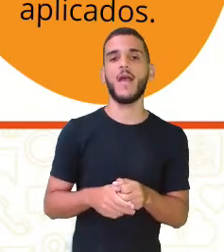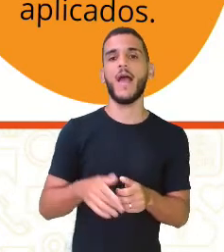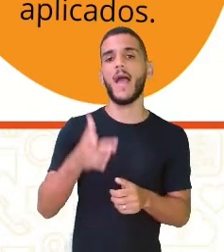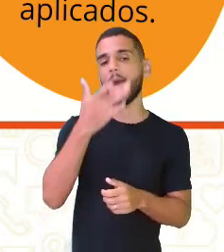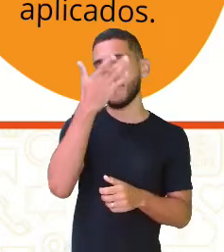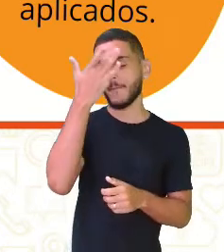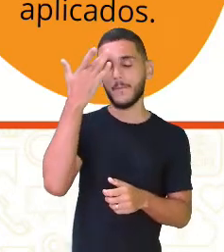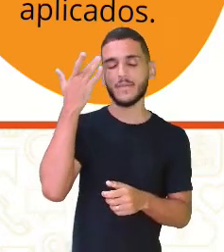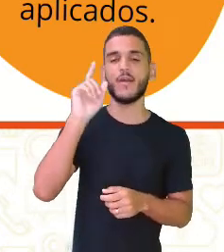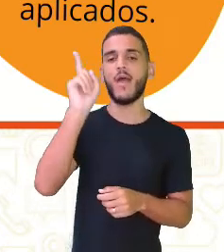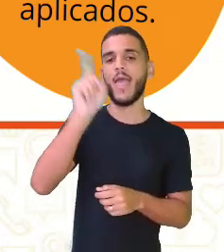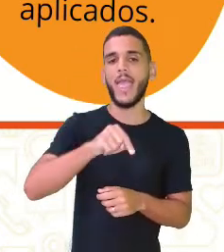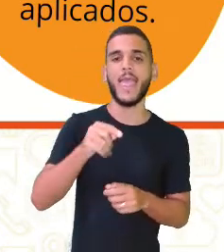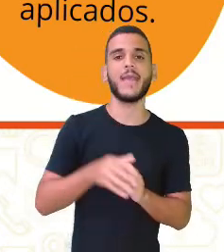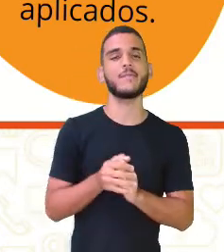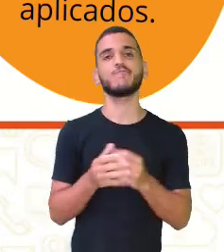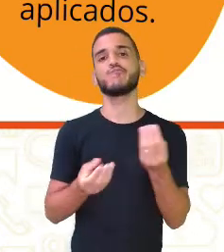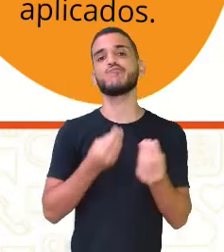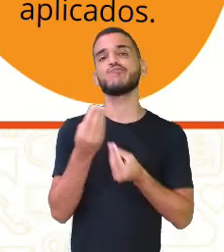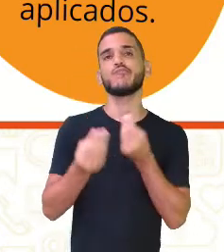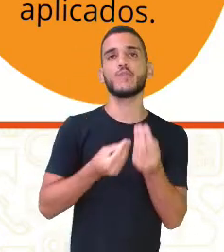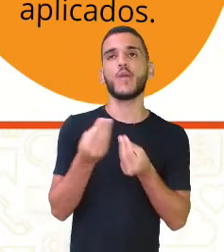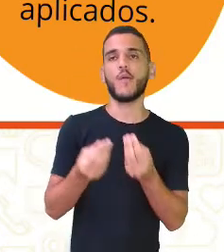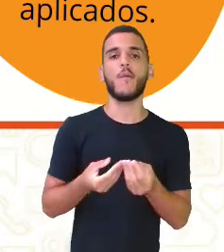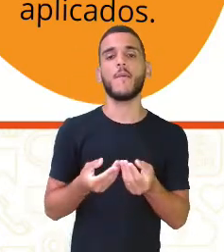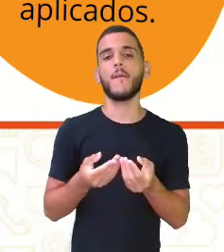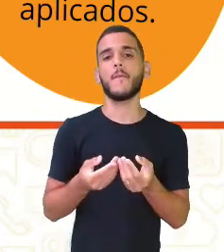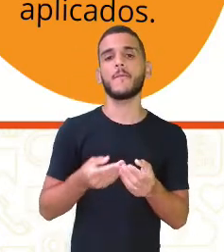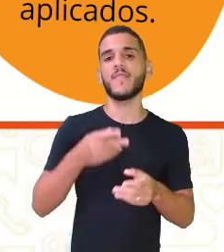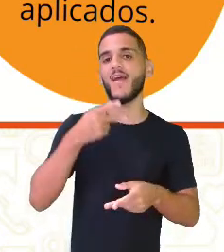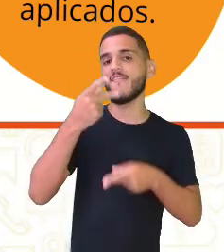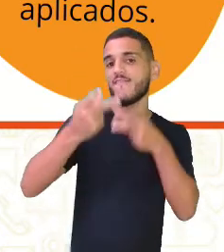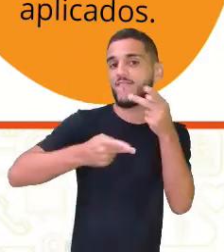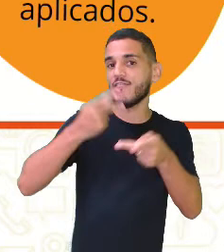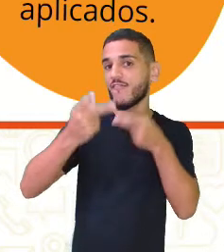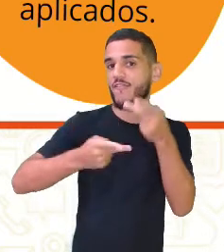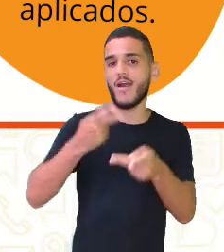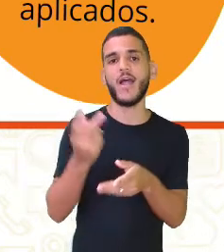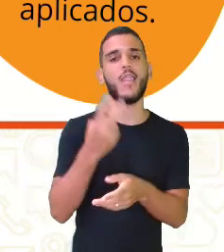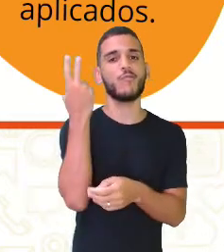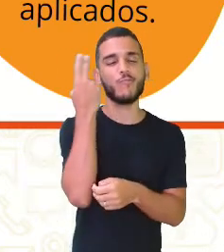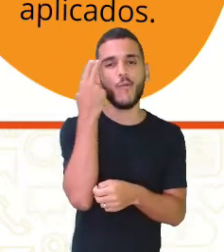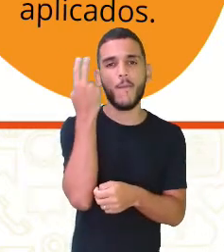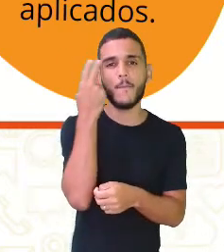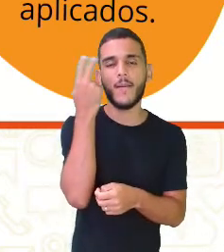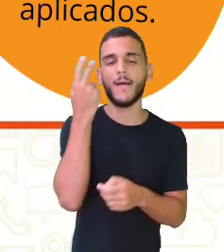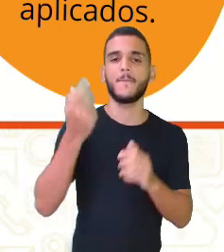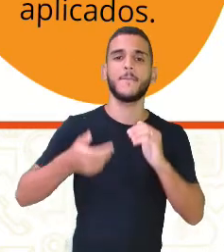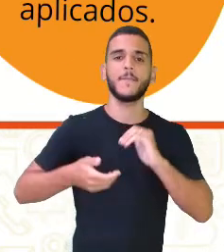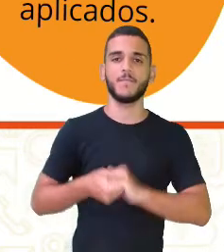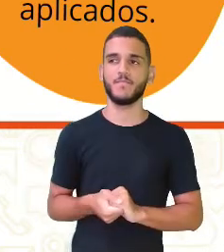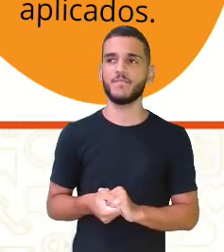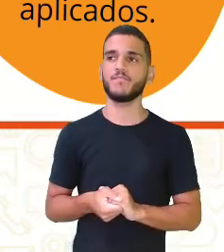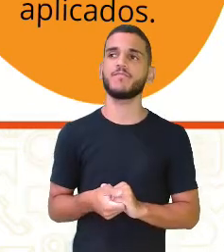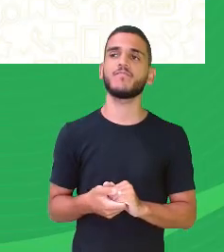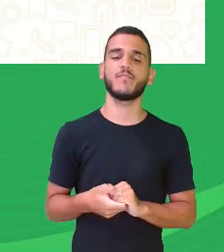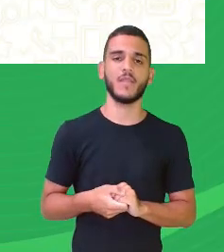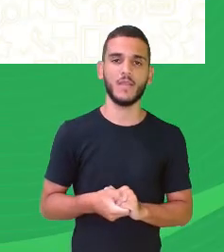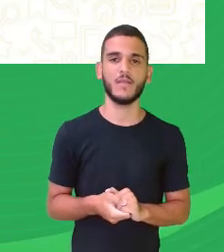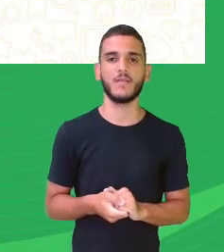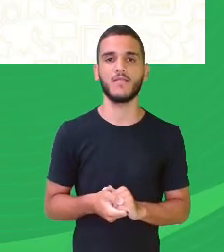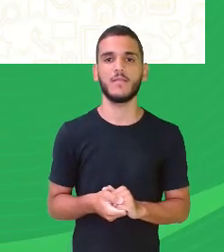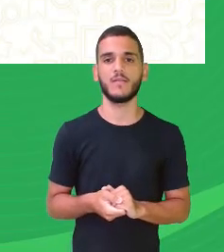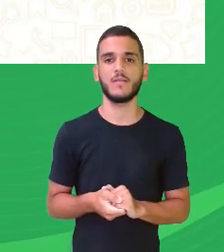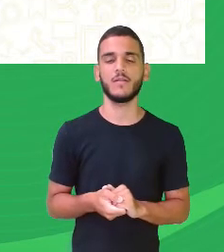falando em perceber, em ficar atento se ele consegue fazer relatos do cotidiano. Se não, a gente